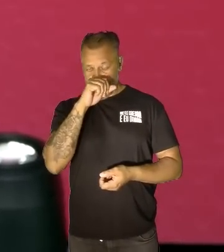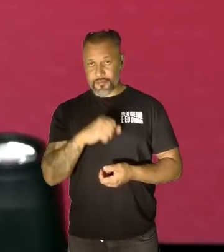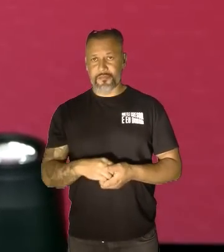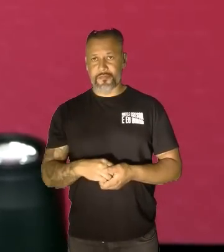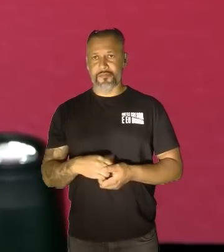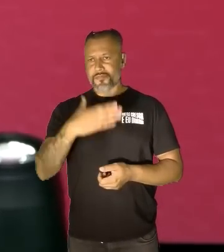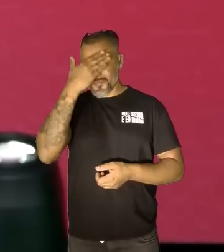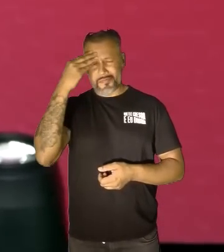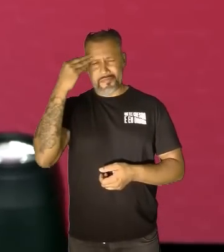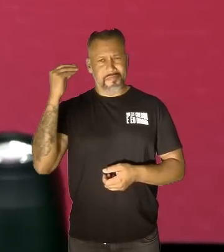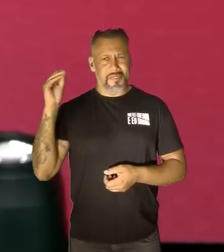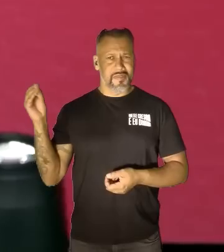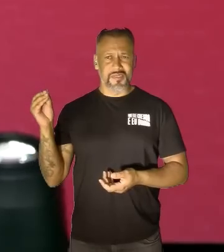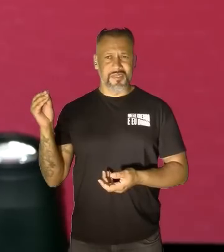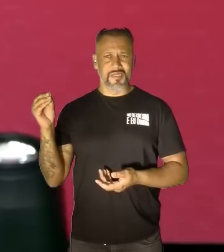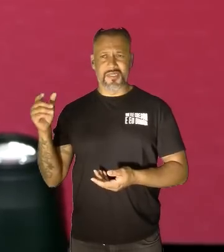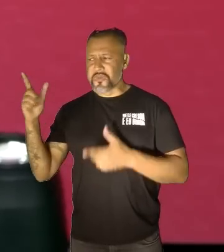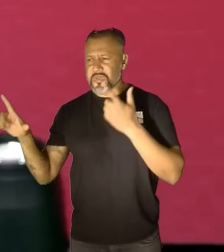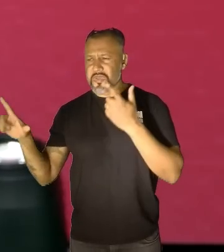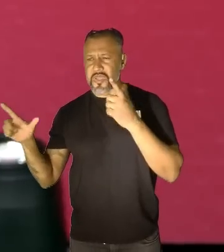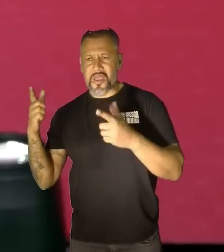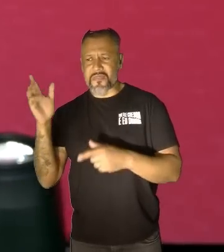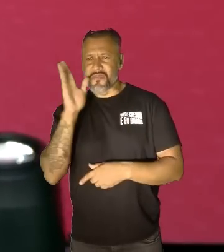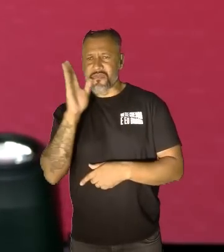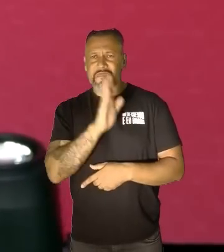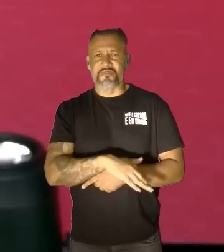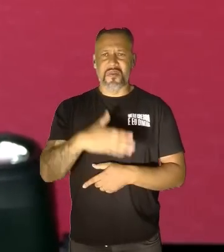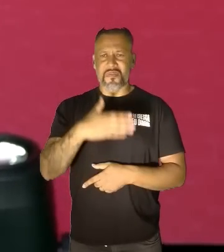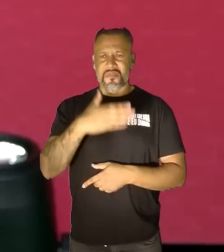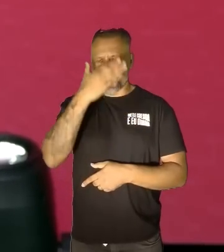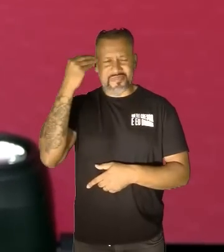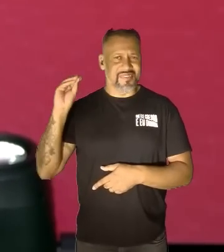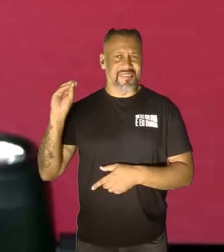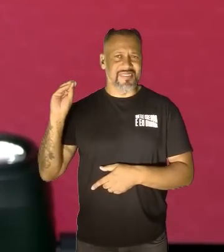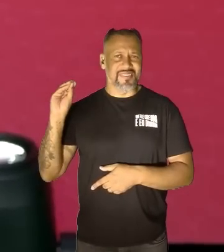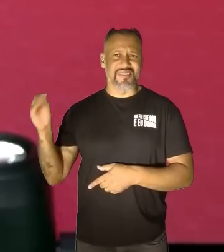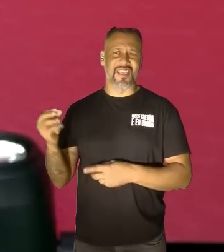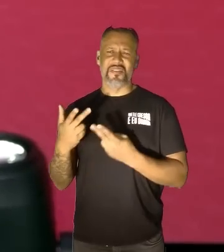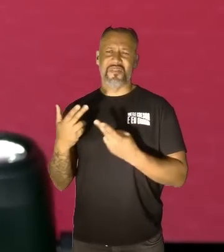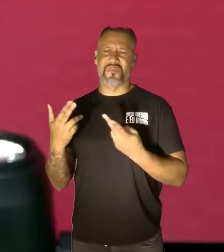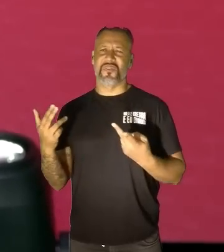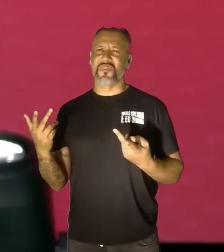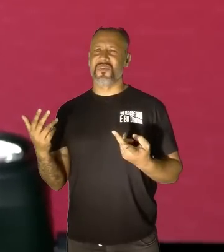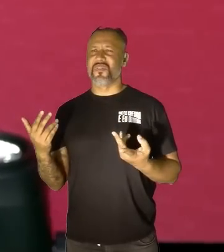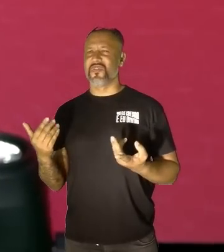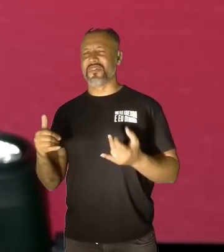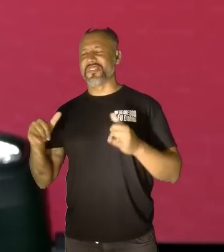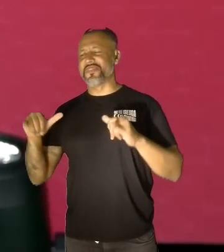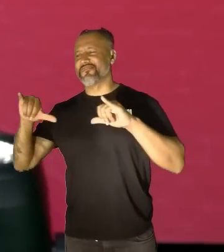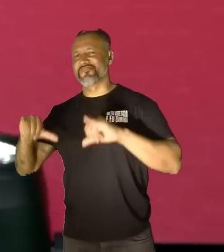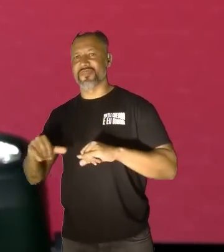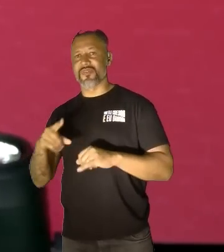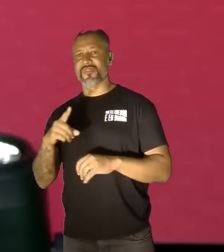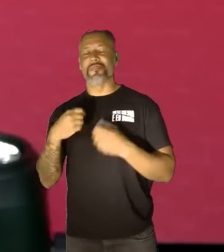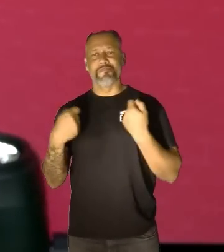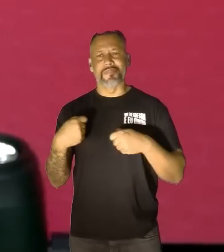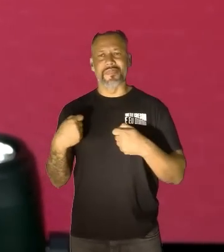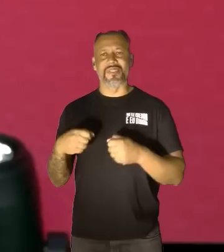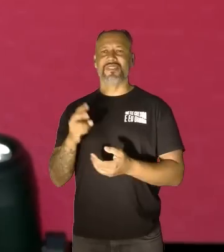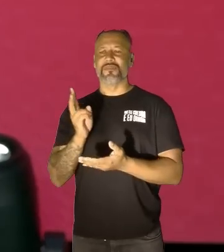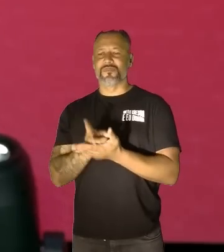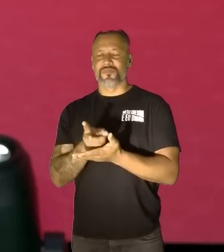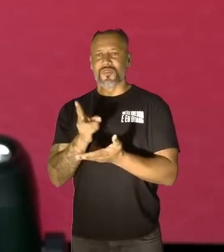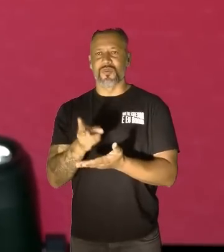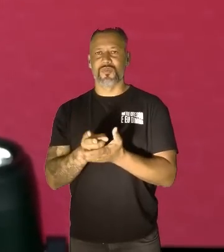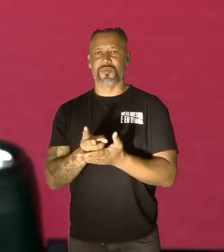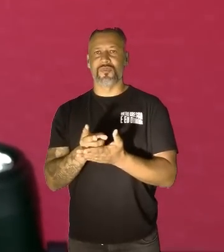maldade dos homens, esqueça as perdas da vida, esqueça os assuntos mal resolvidos, abra a porta e não pare. Eu quero declarar, levanta